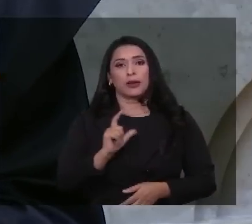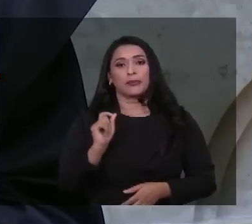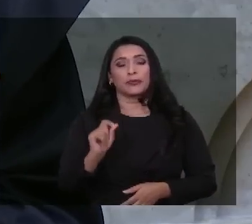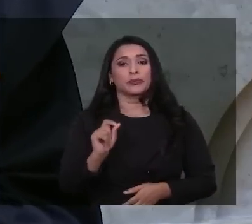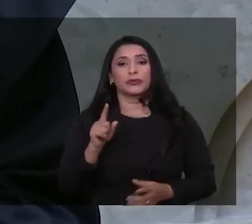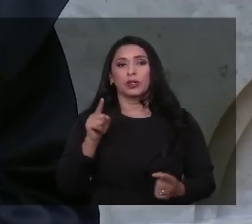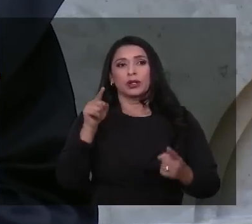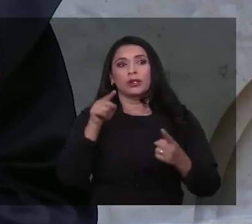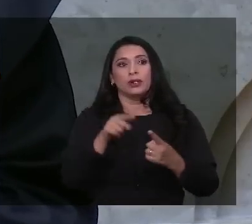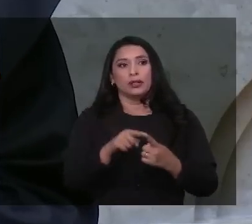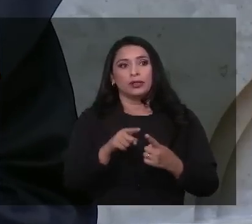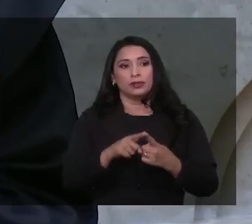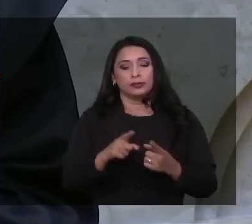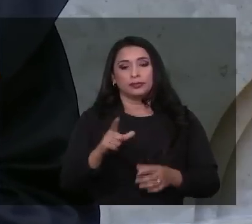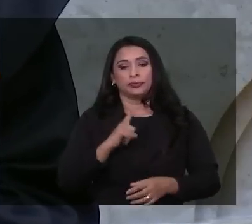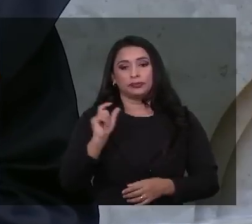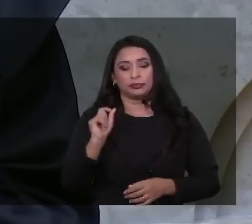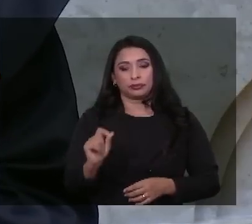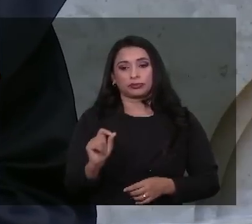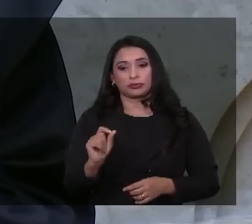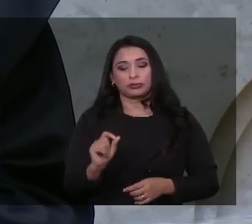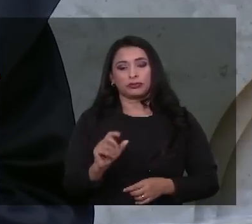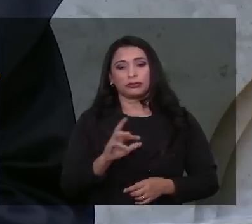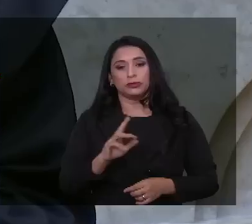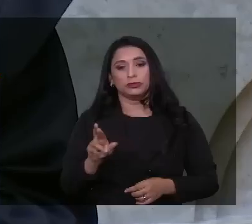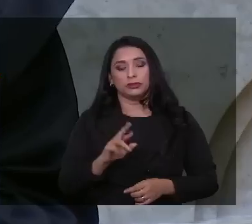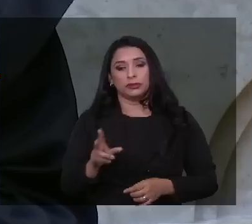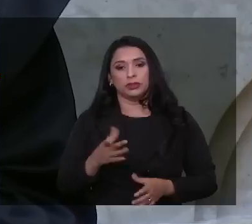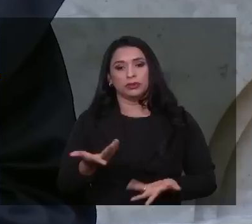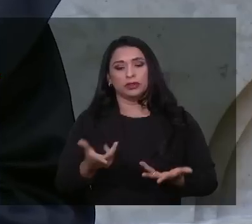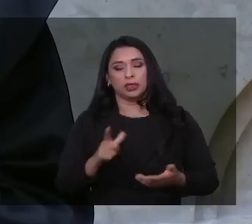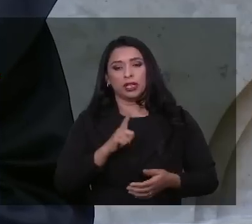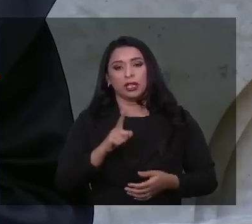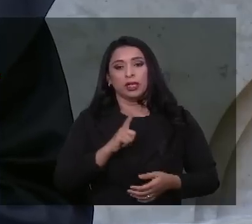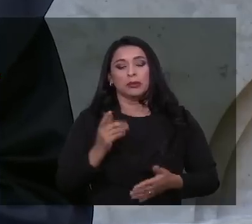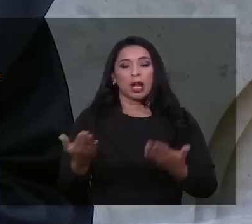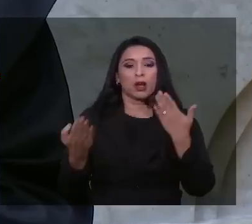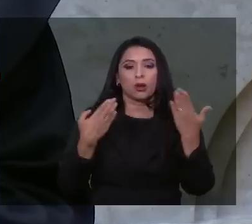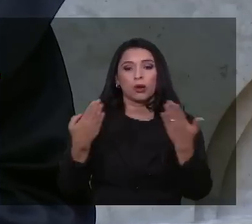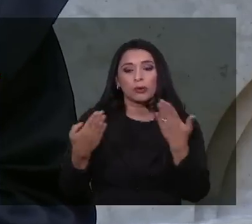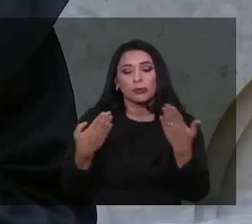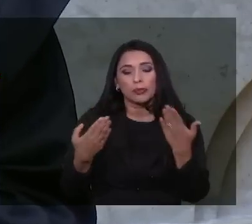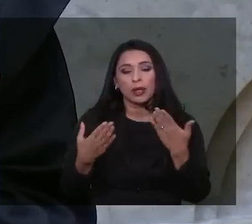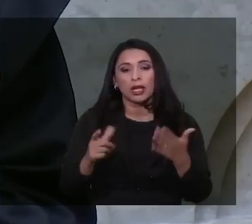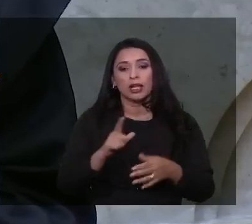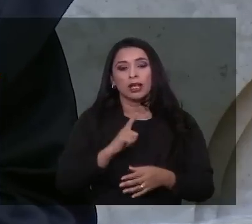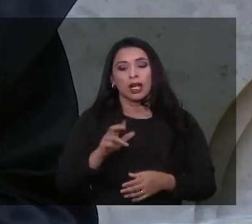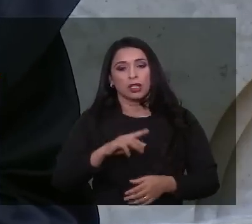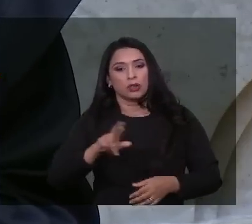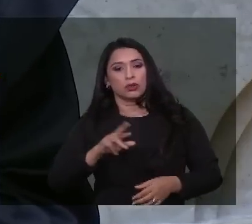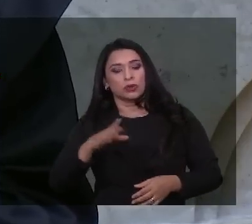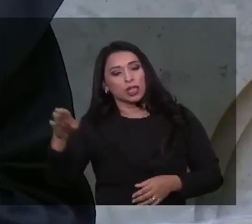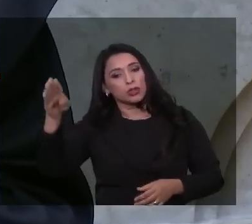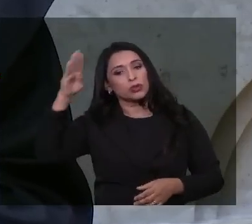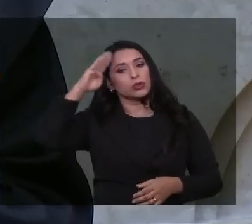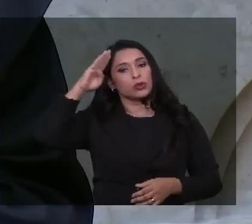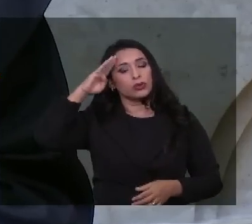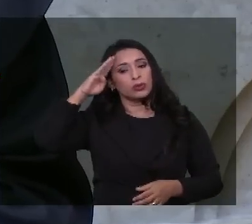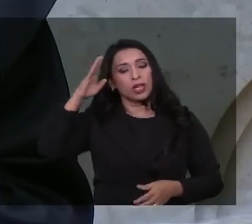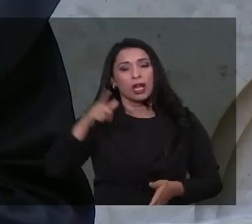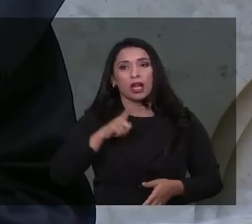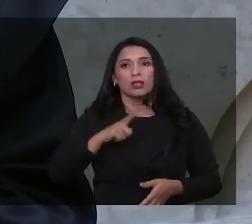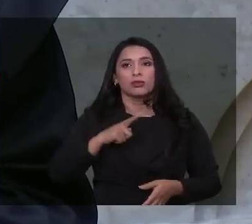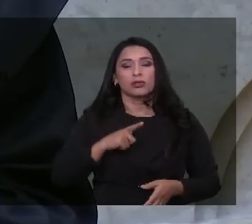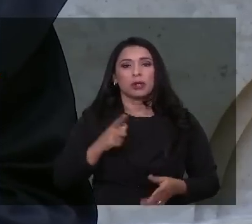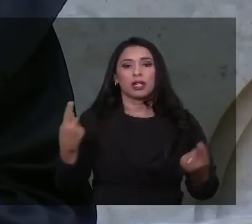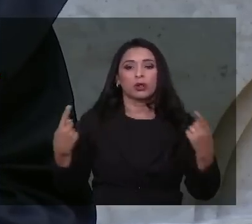empregos a dar, não tem tesouros para comparar dedicações, não tem soldados para invadir estados,